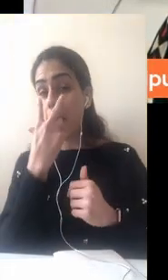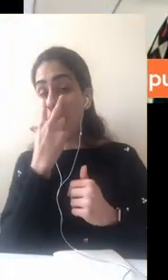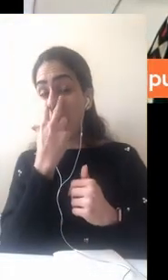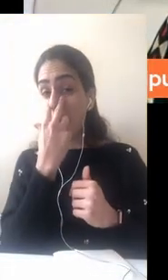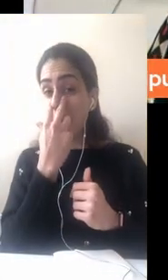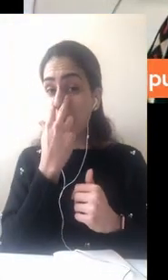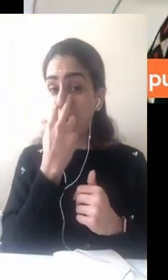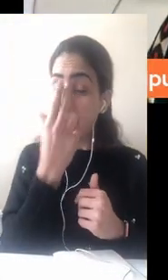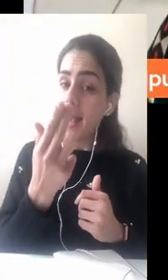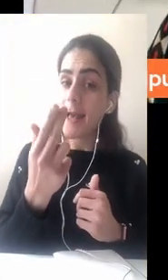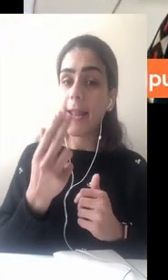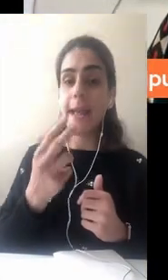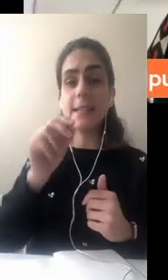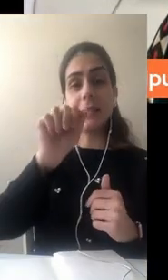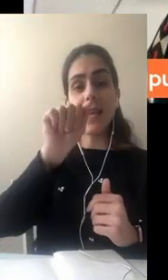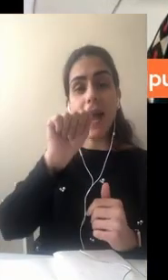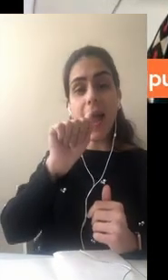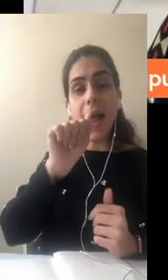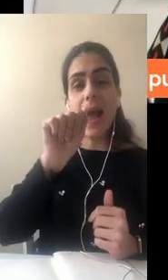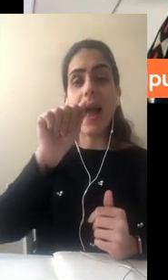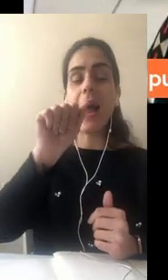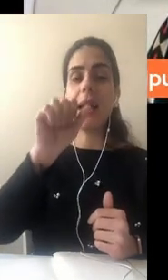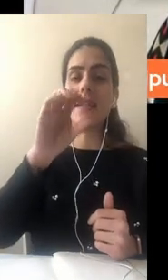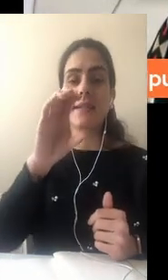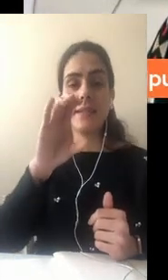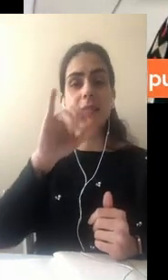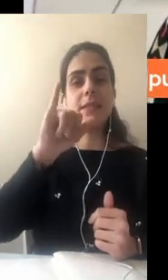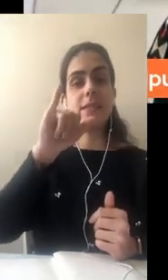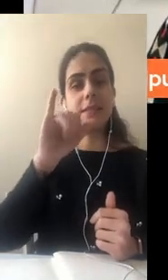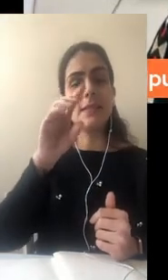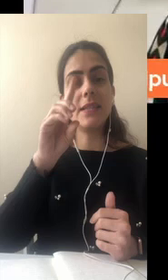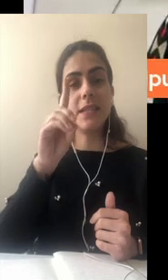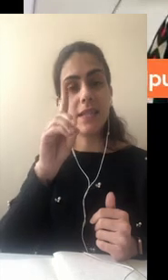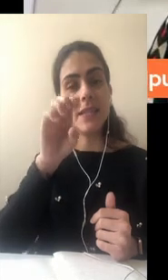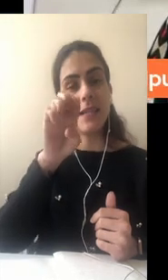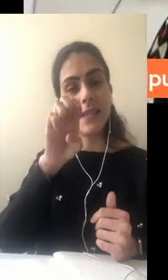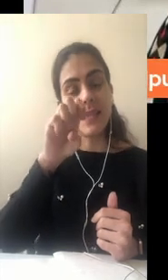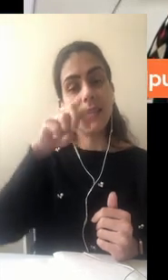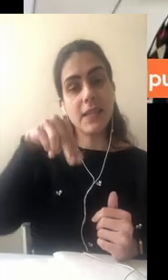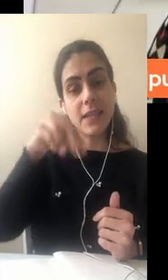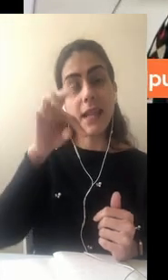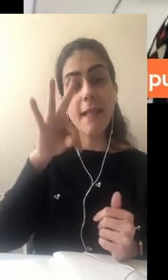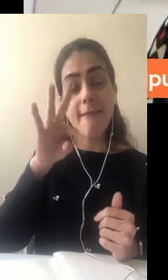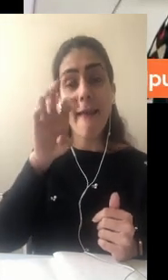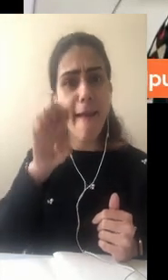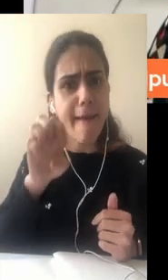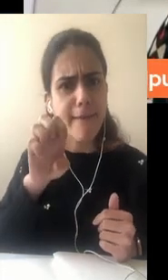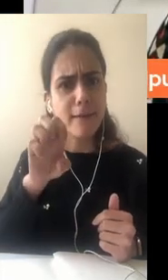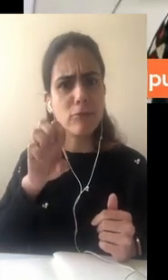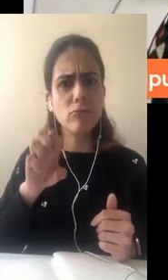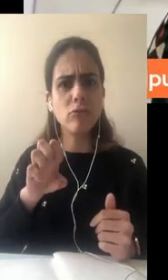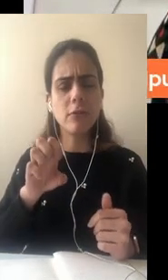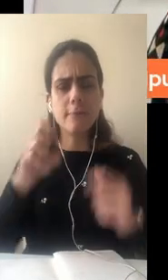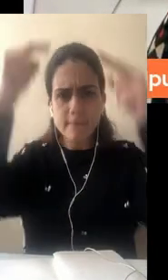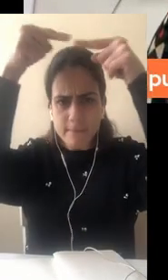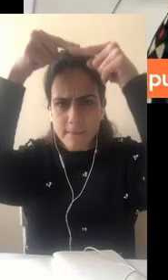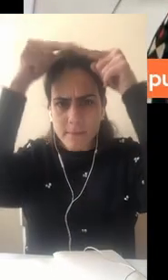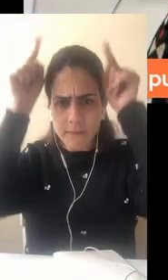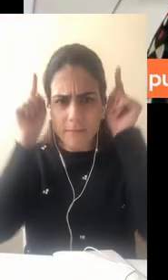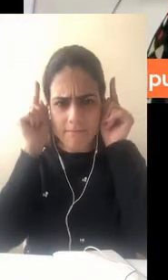acidente. Então, ela vai ter uma decoração de uma faca enfiada na cabeça, ela vai ter uma decoração